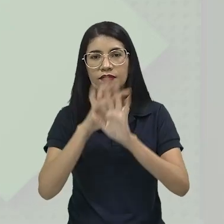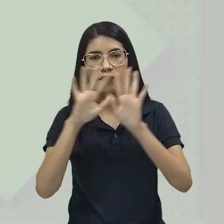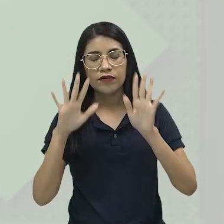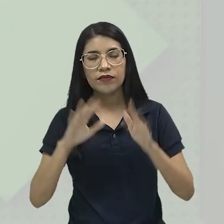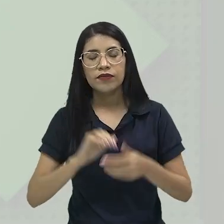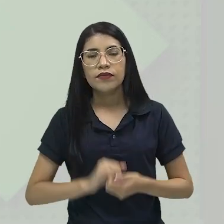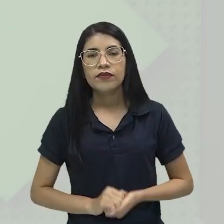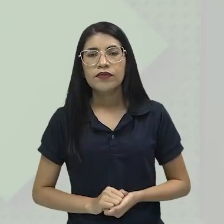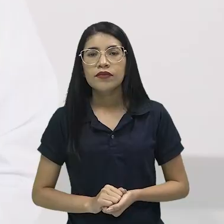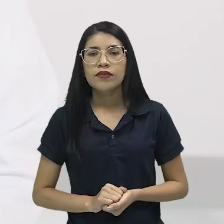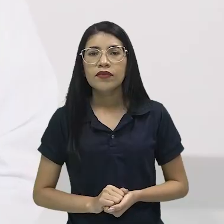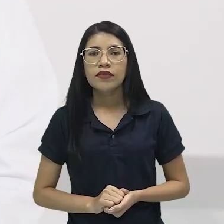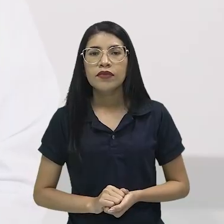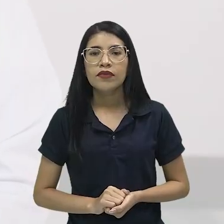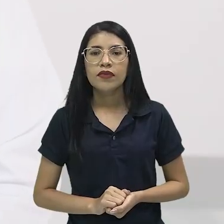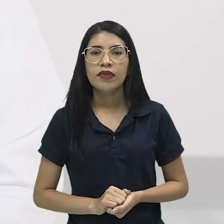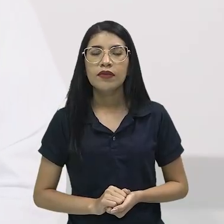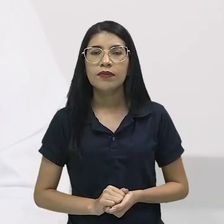dúvidas.